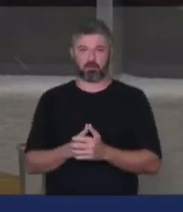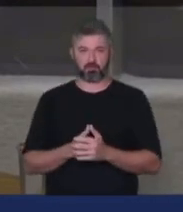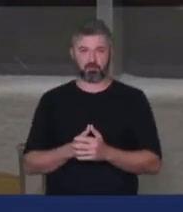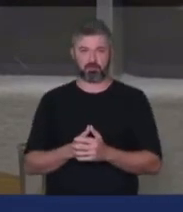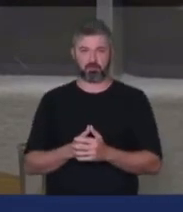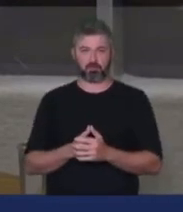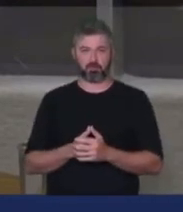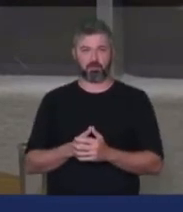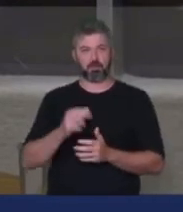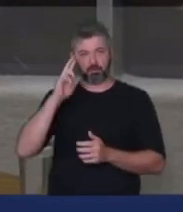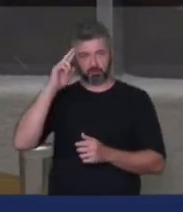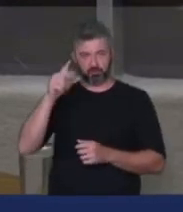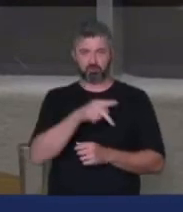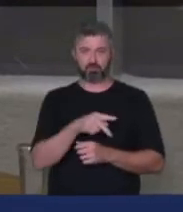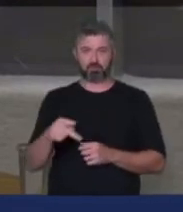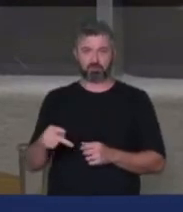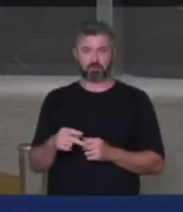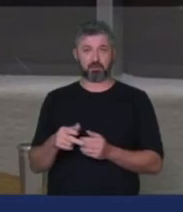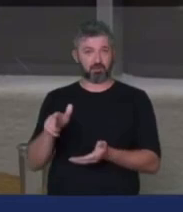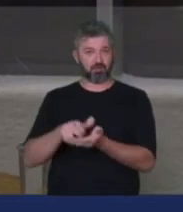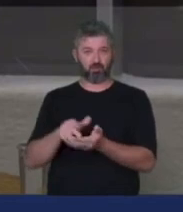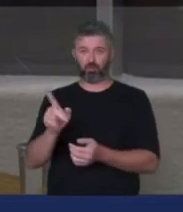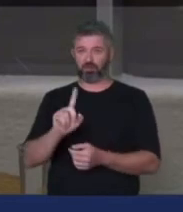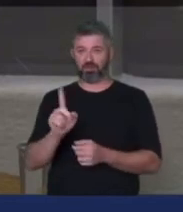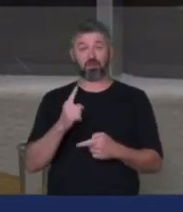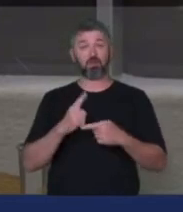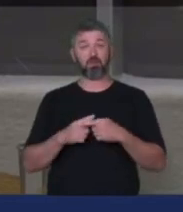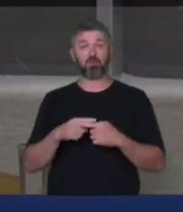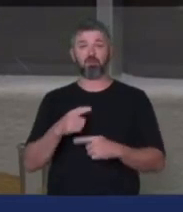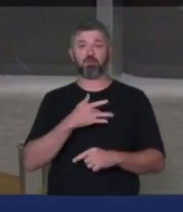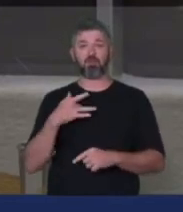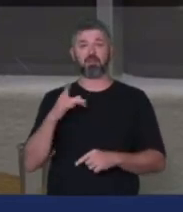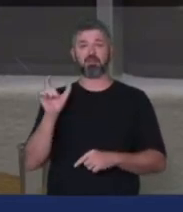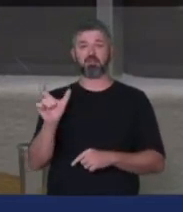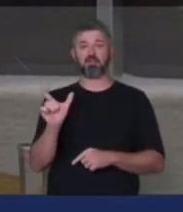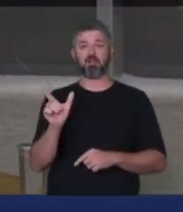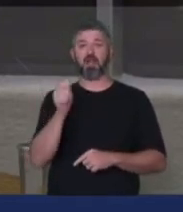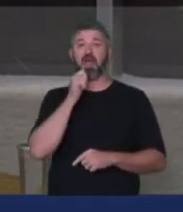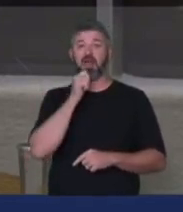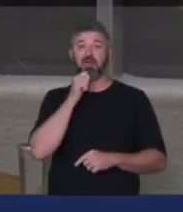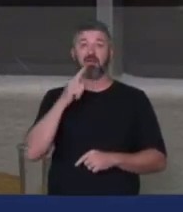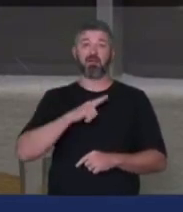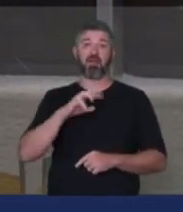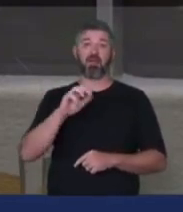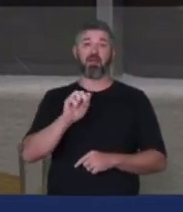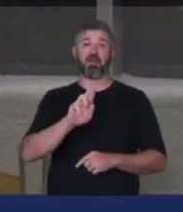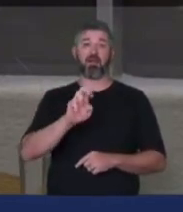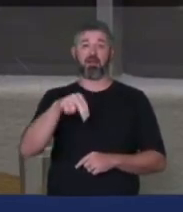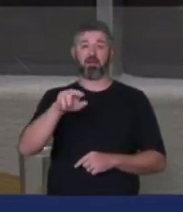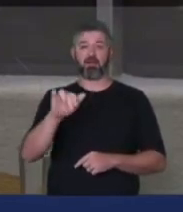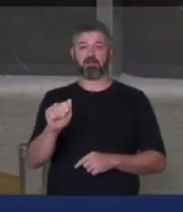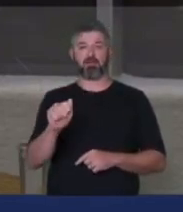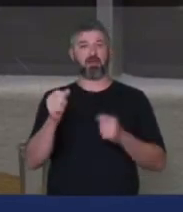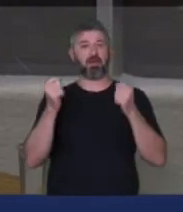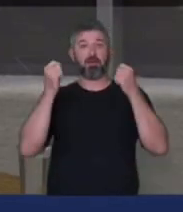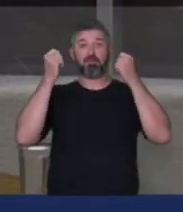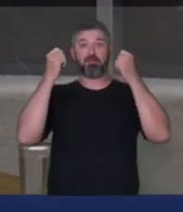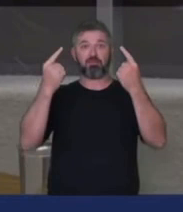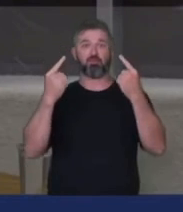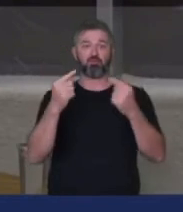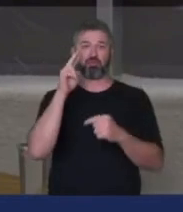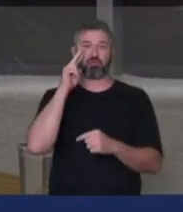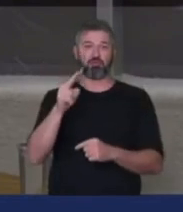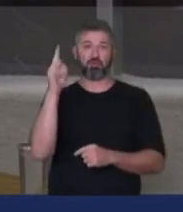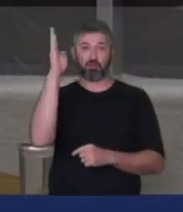Senhor presidente, ela não foi internada porque o plano de saúde ainda estava em carência. E é esse tipo de absurdo que a gente testemunha em